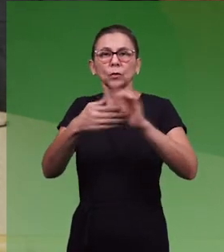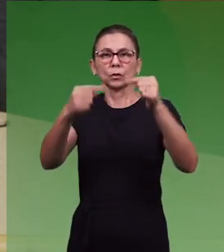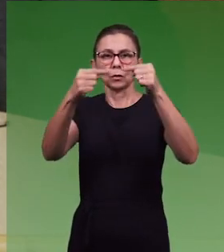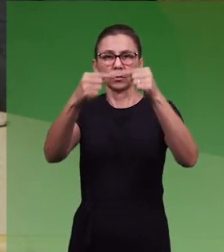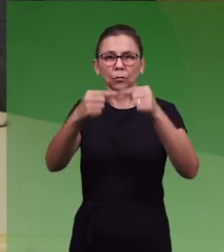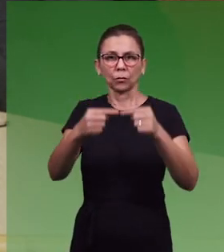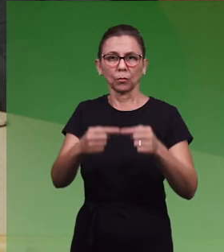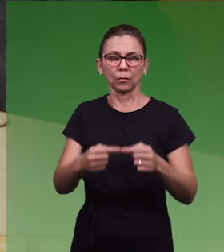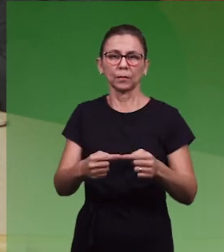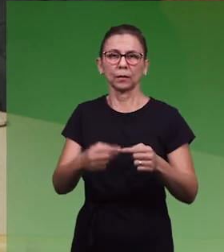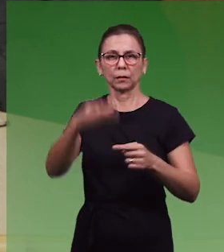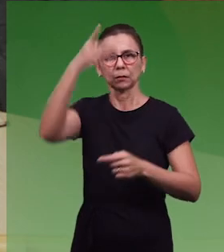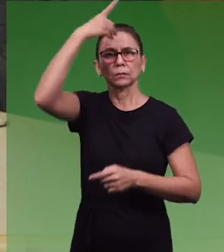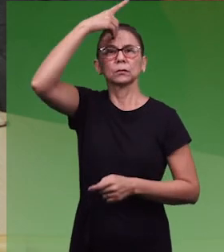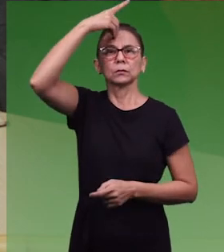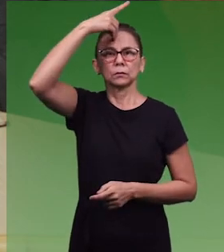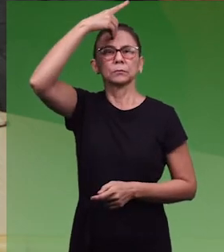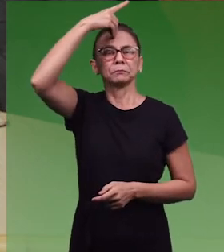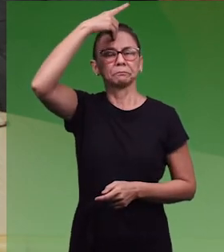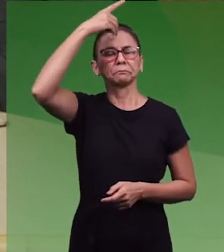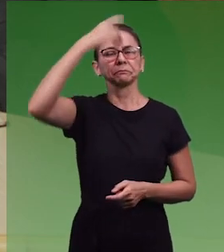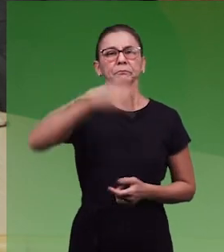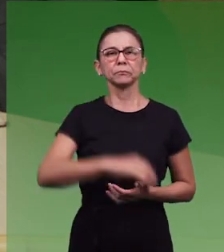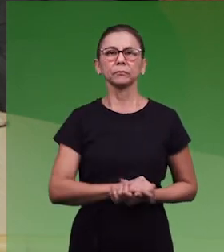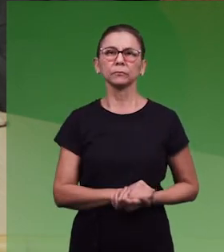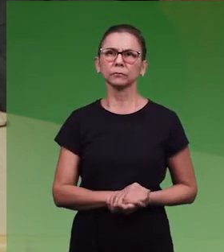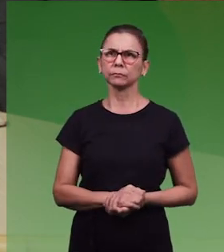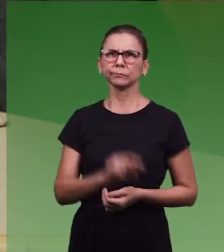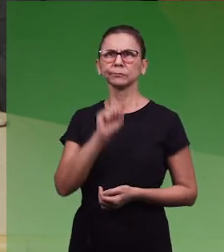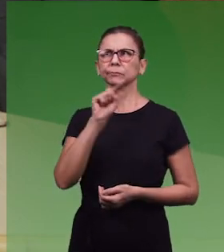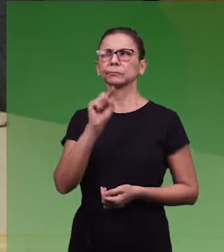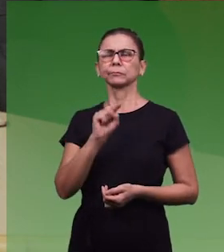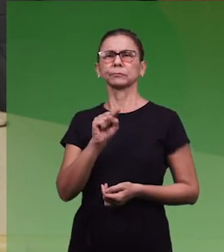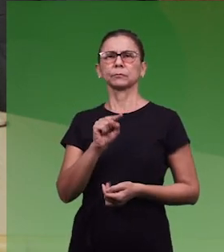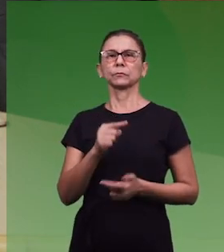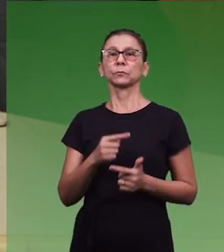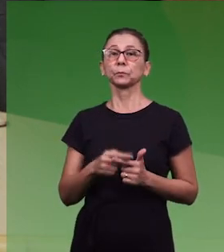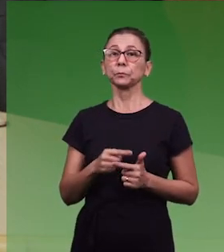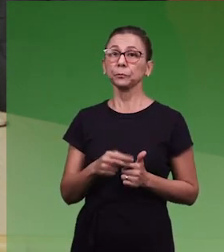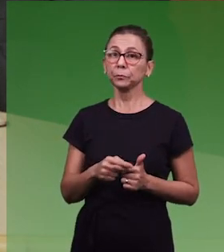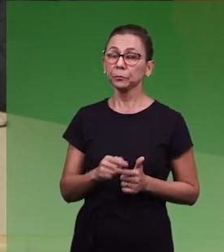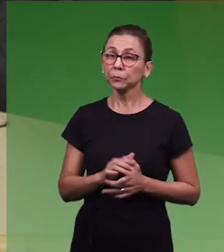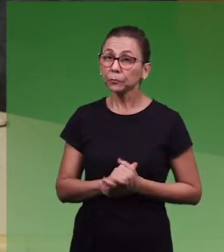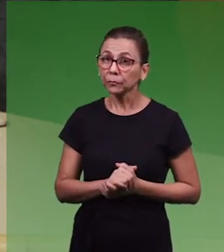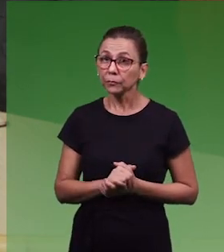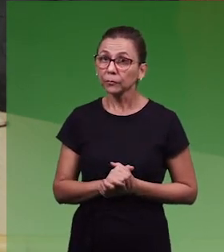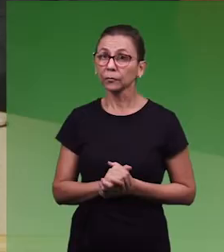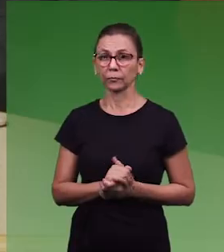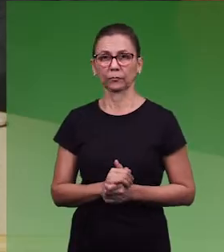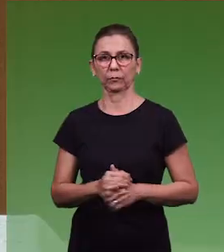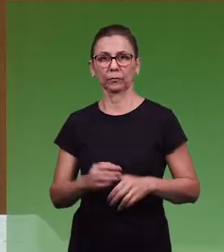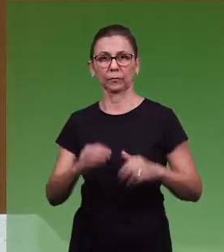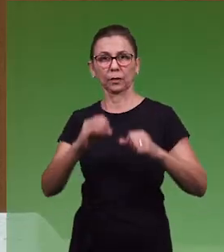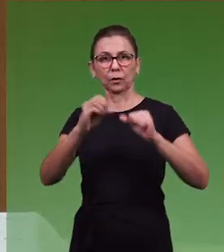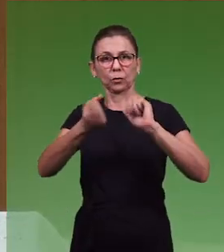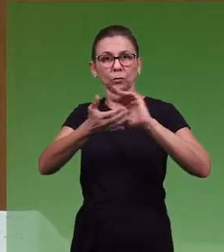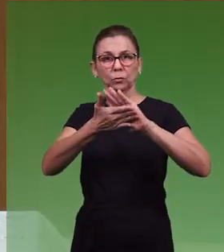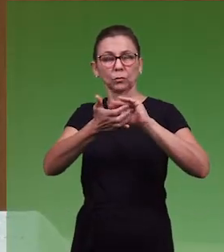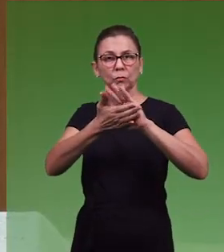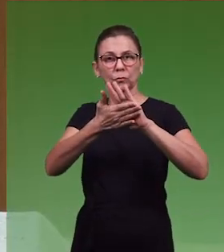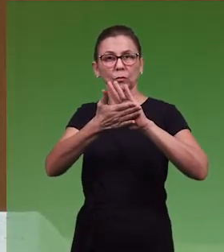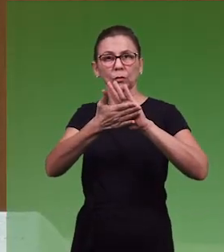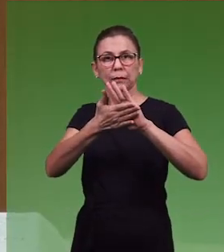Os louvores também de acordo com os dons. Por quê? Nós sabemos que os louvores revelados, eles